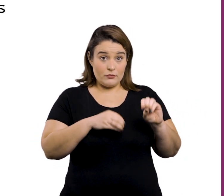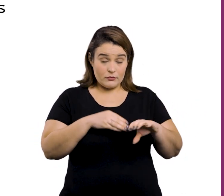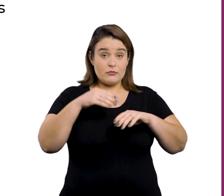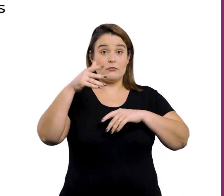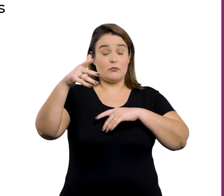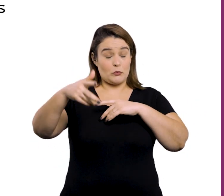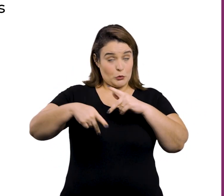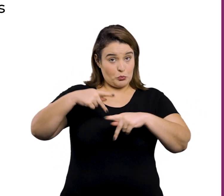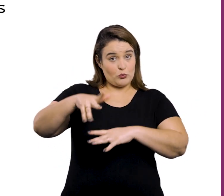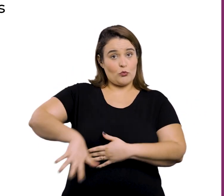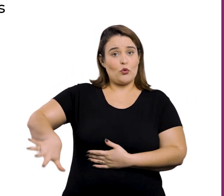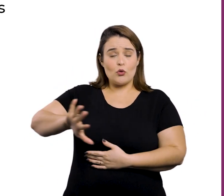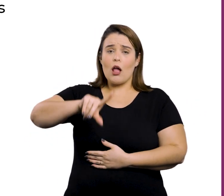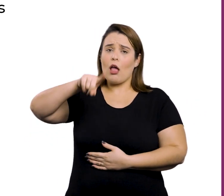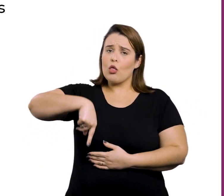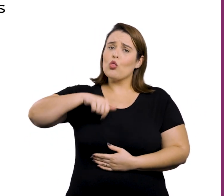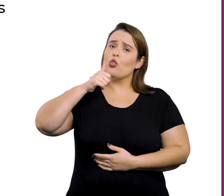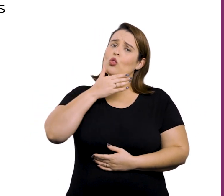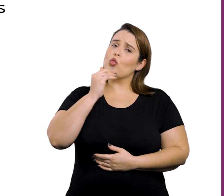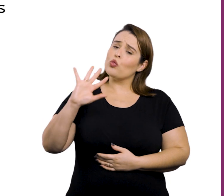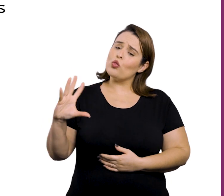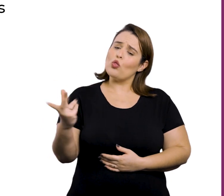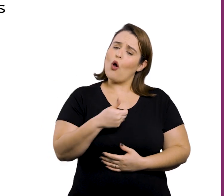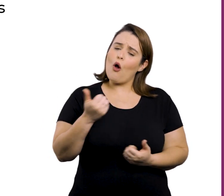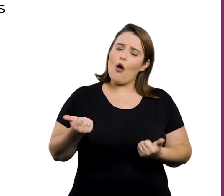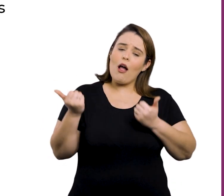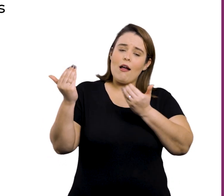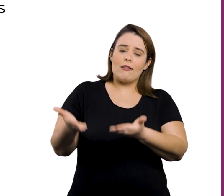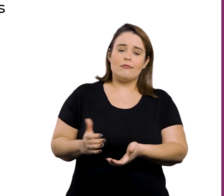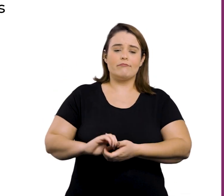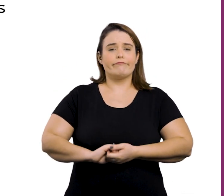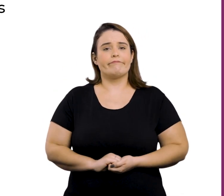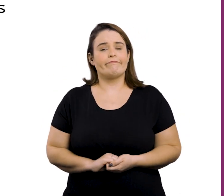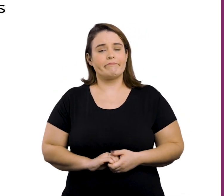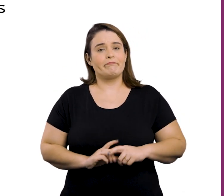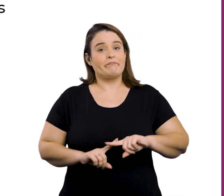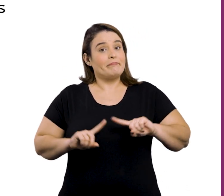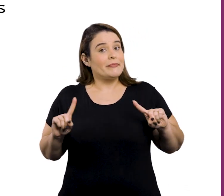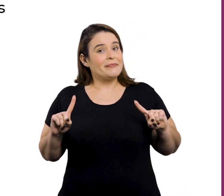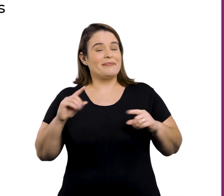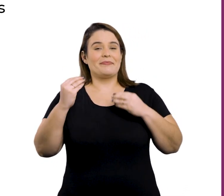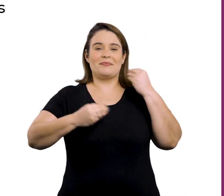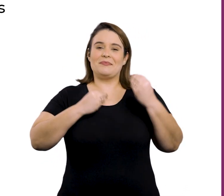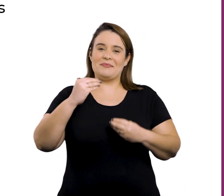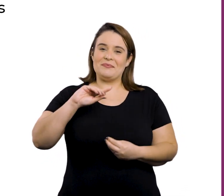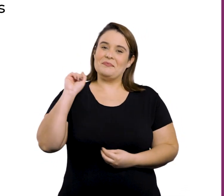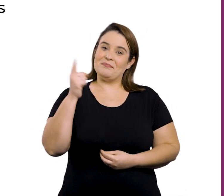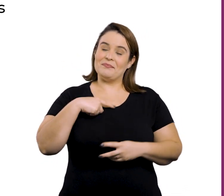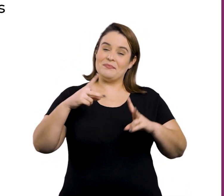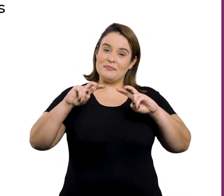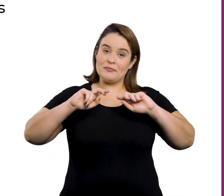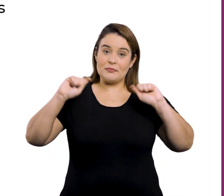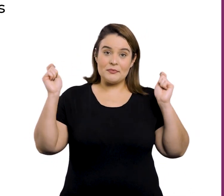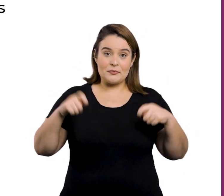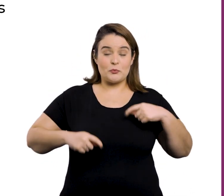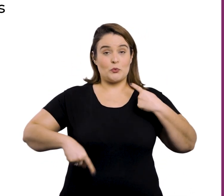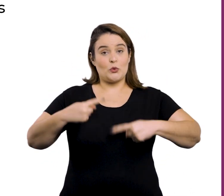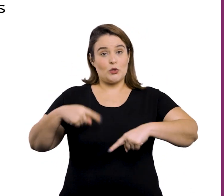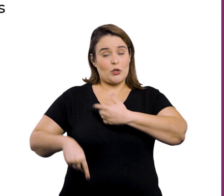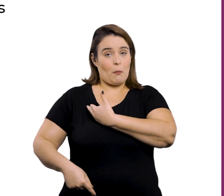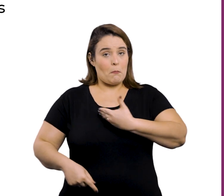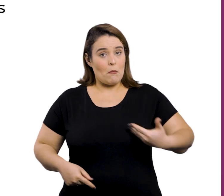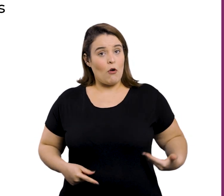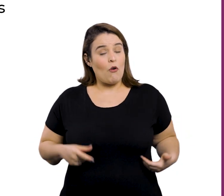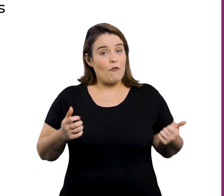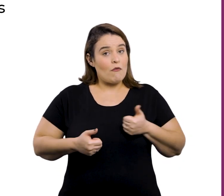Se a educação é pública, claro, ela é para todas e todos. Mas como podemos perceber que as políticas